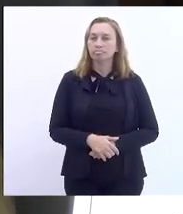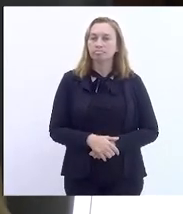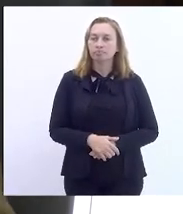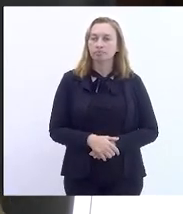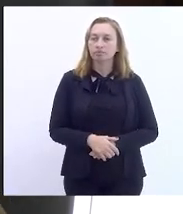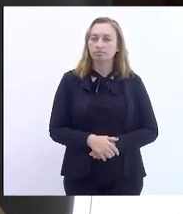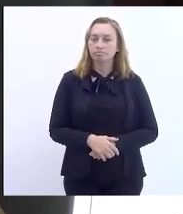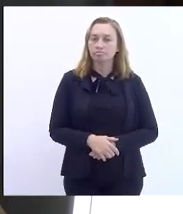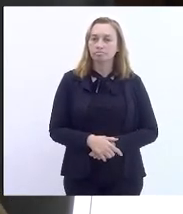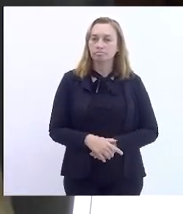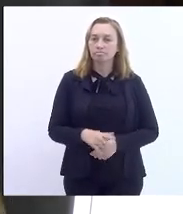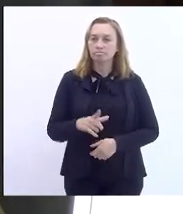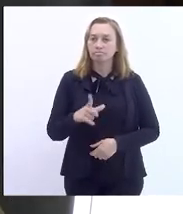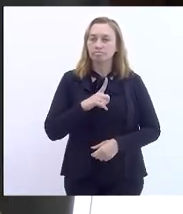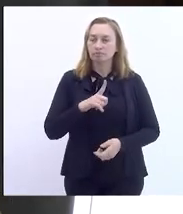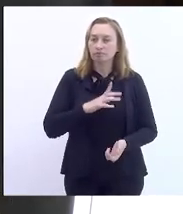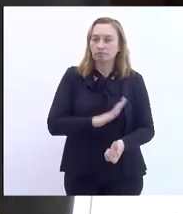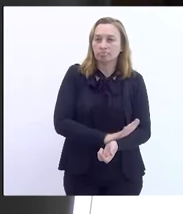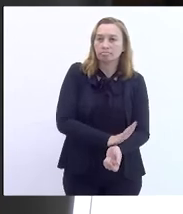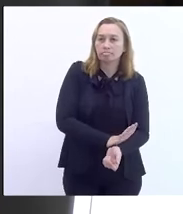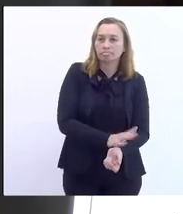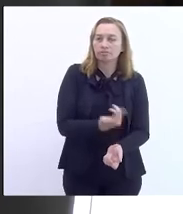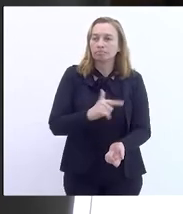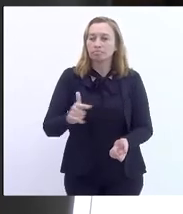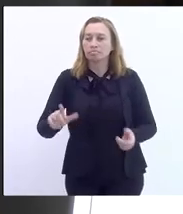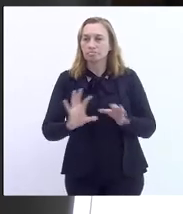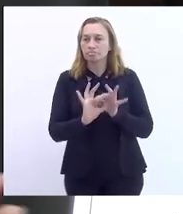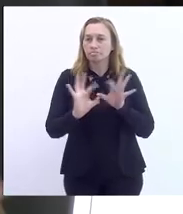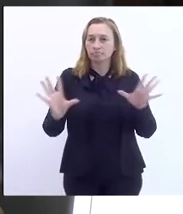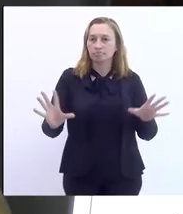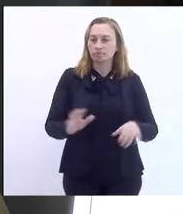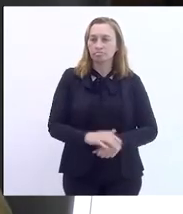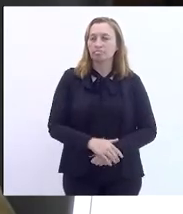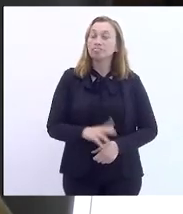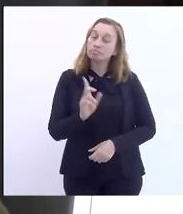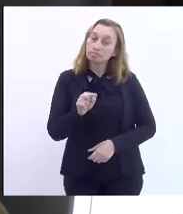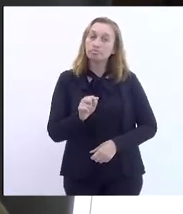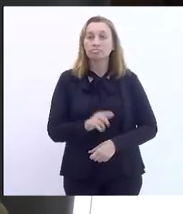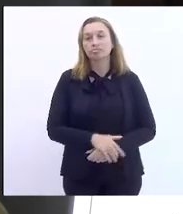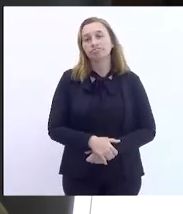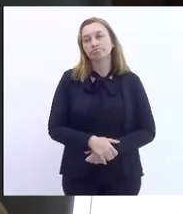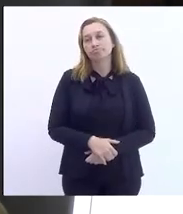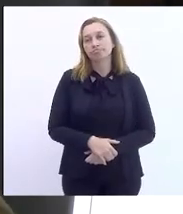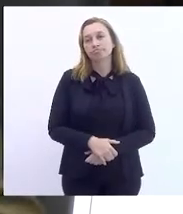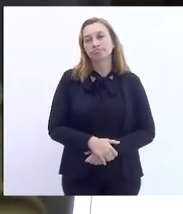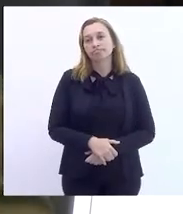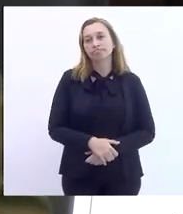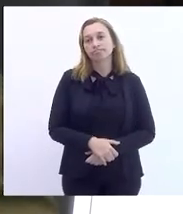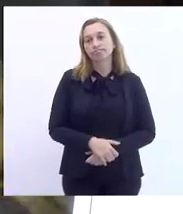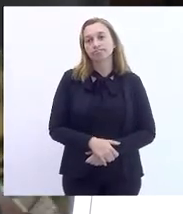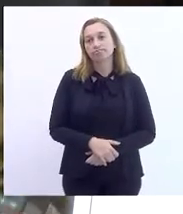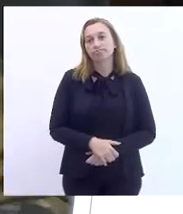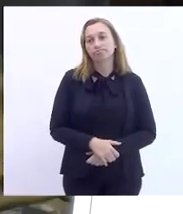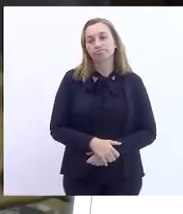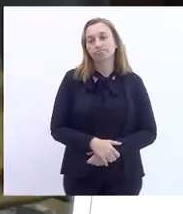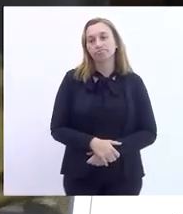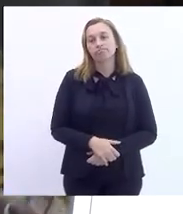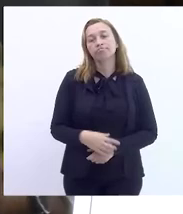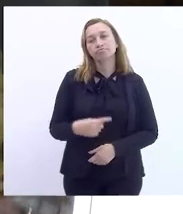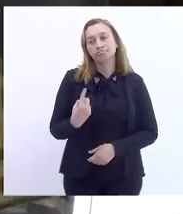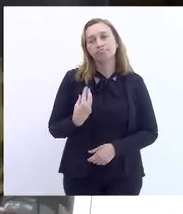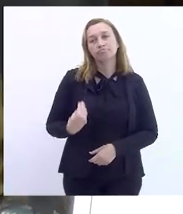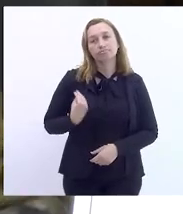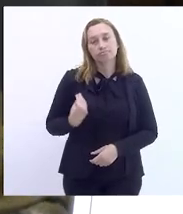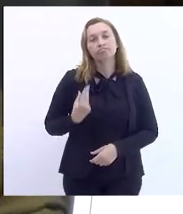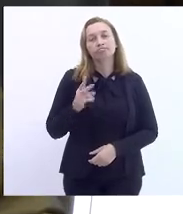enquanto houver racismo não haverá democracia exatamente isso e a gente vive